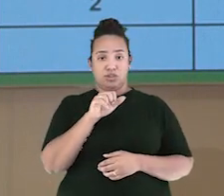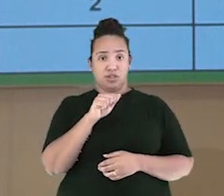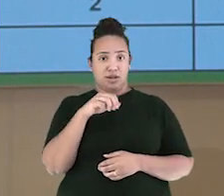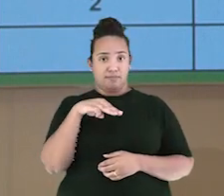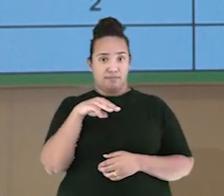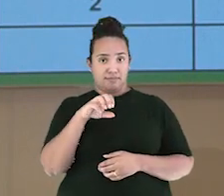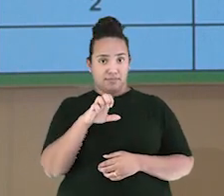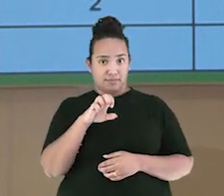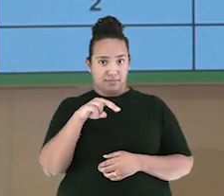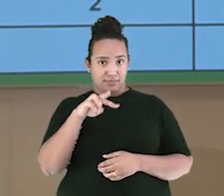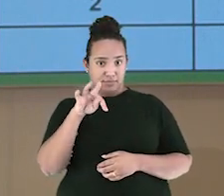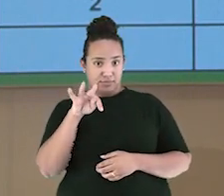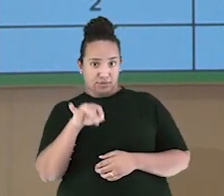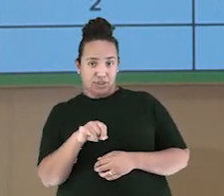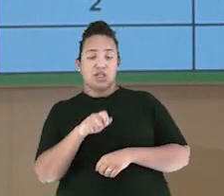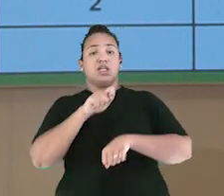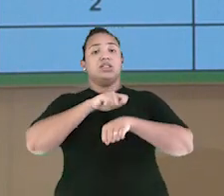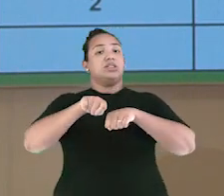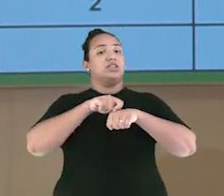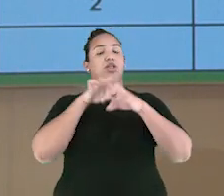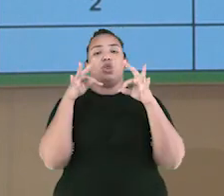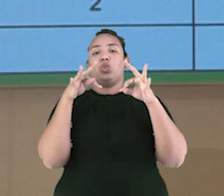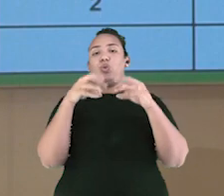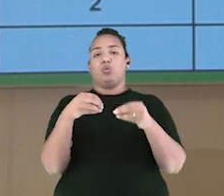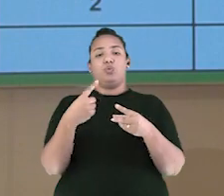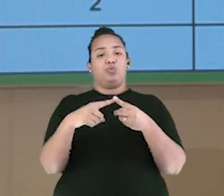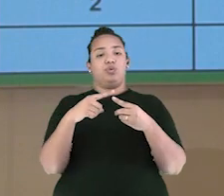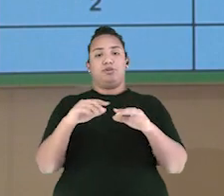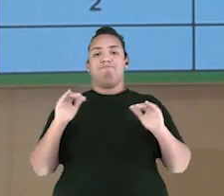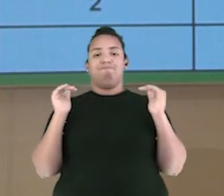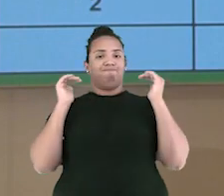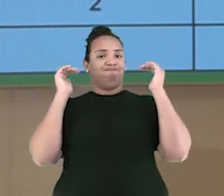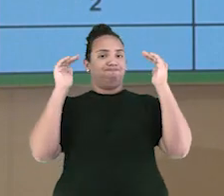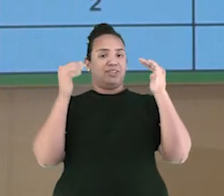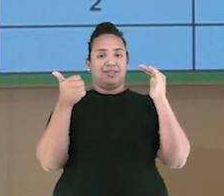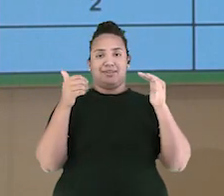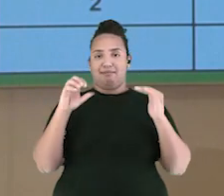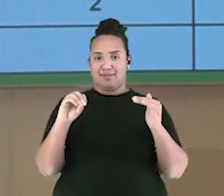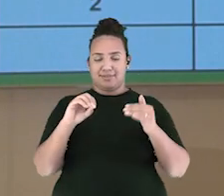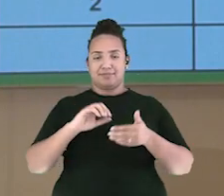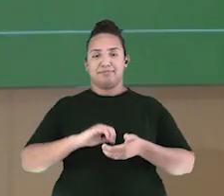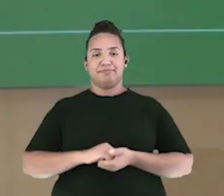riscado por outro diamante, pois tem um valor numérico mais alto entre todos eles.